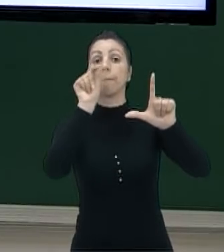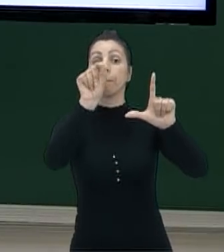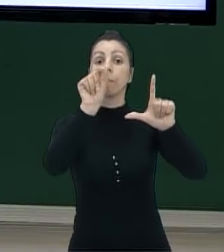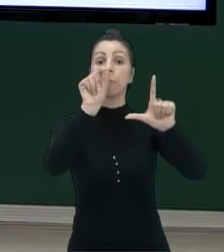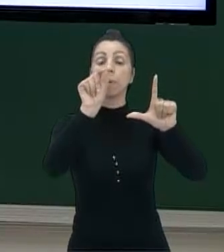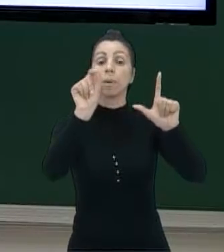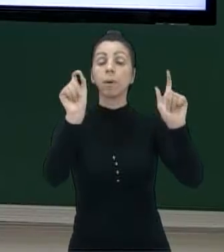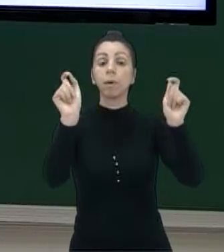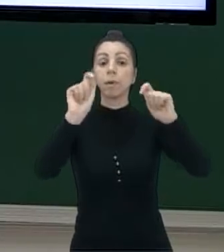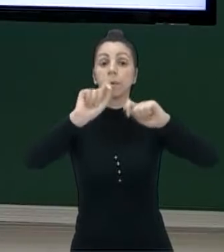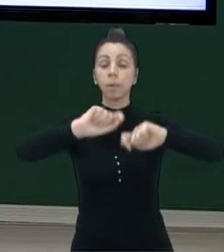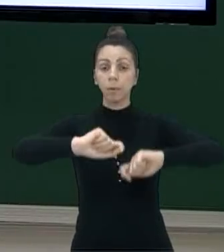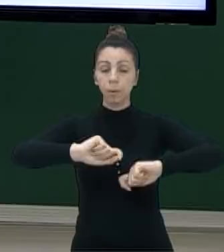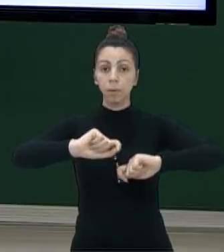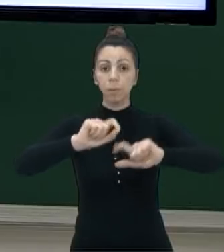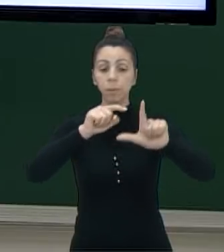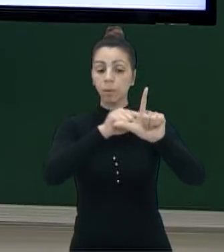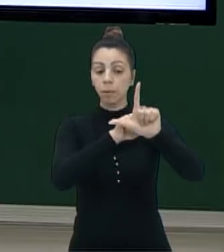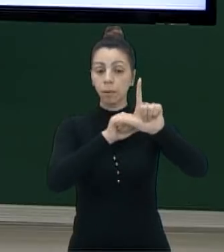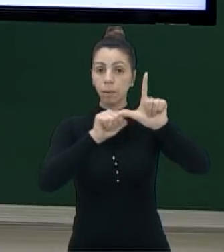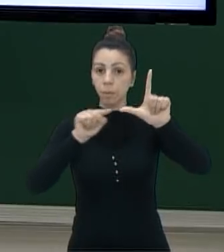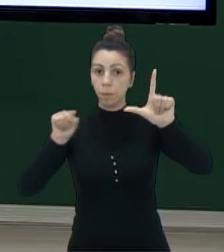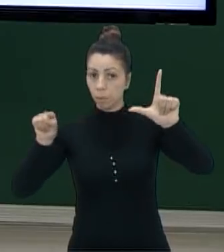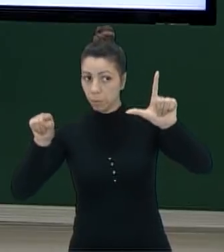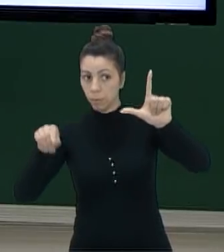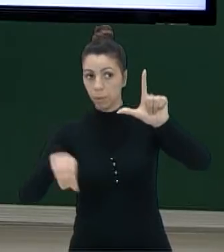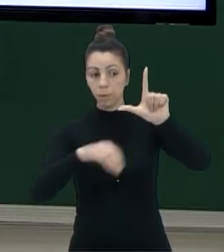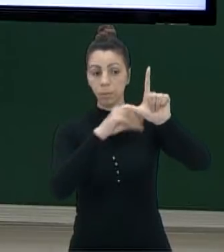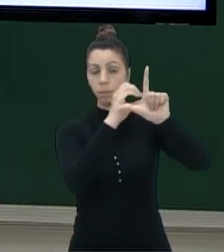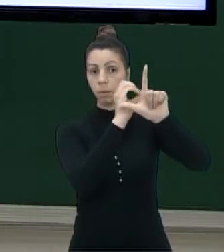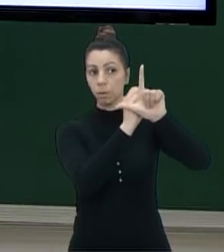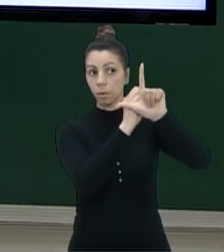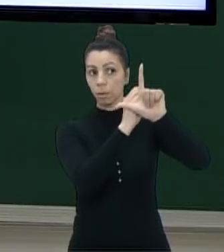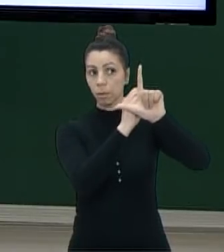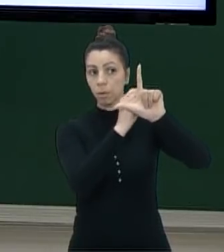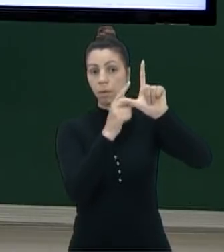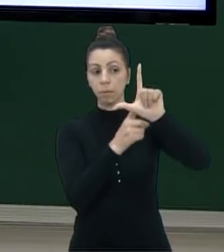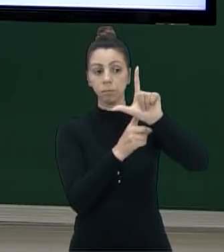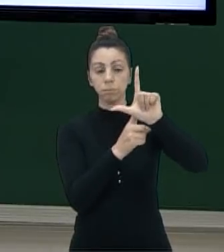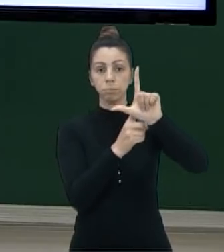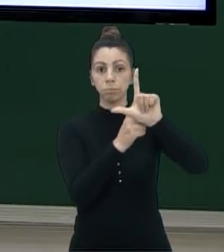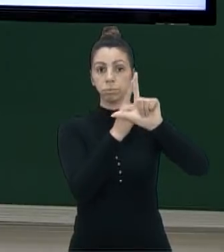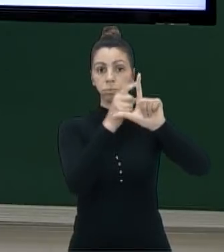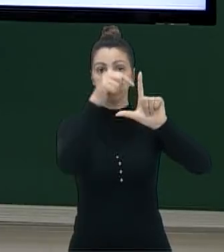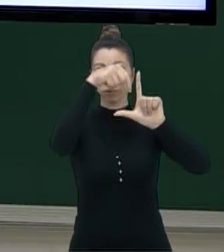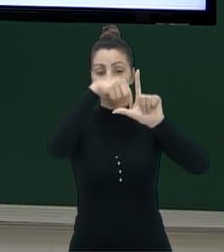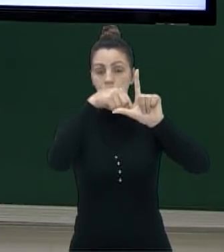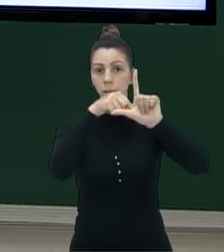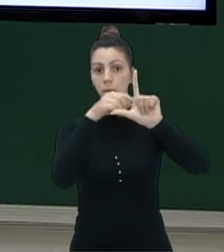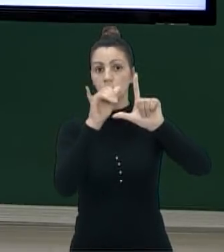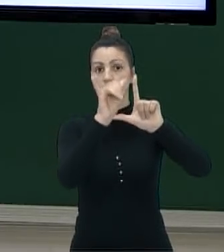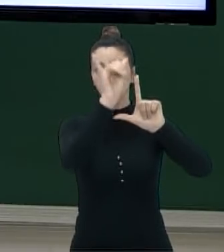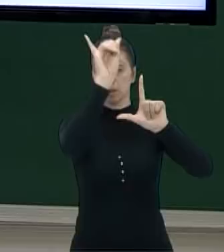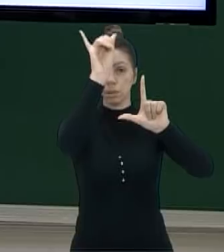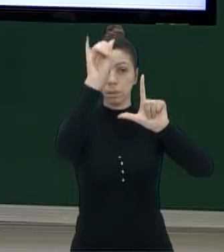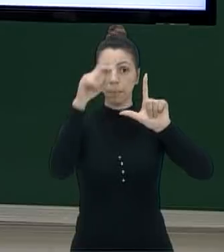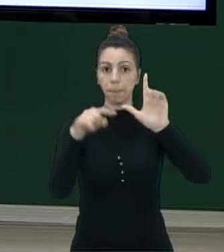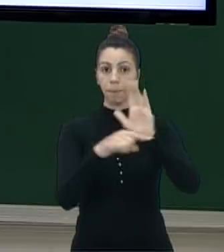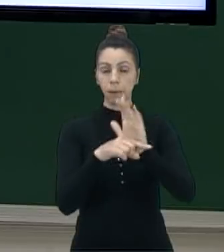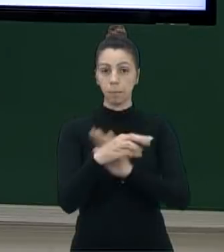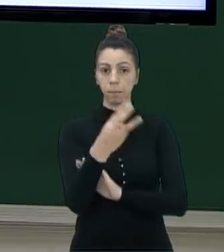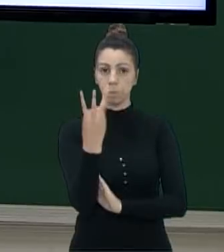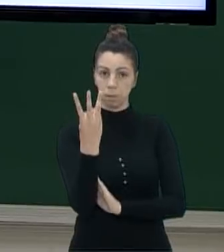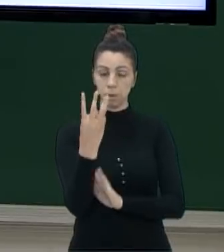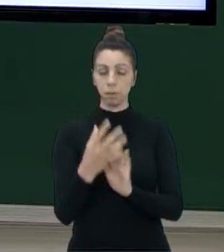que possui abscissa 0 e ordenada menos 3? Então, lembrando, quando ele